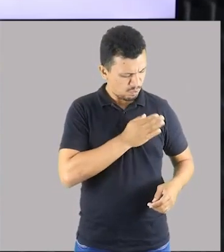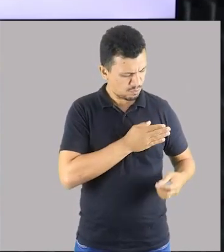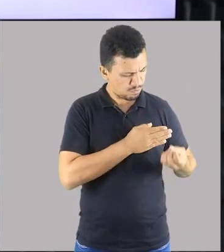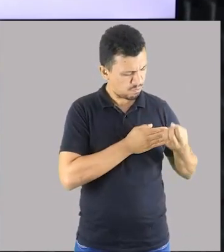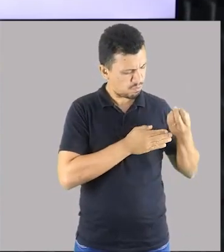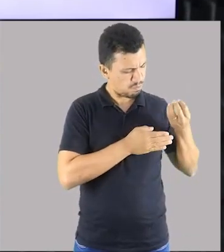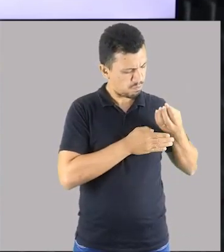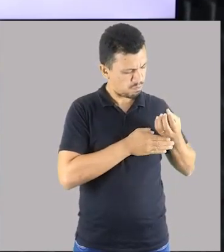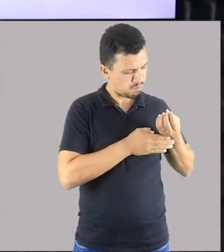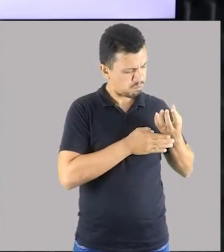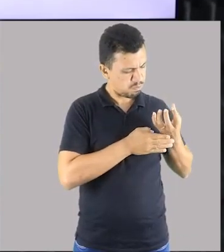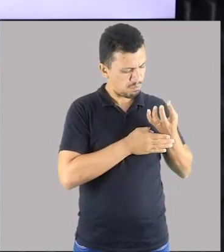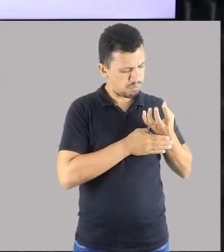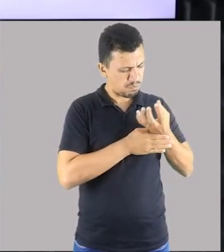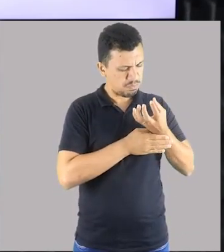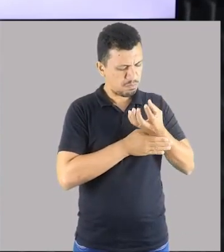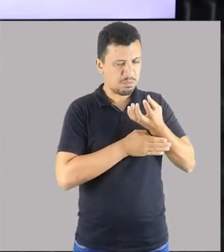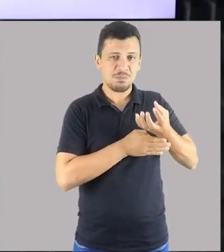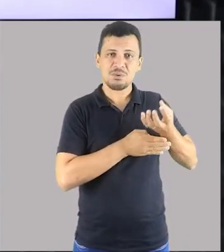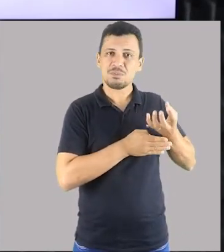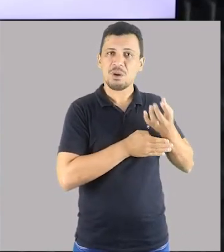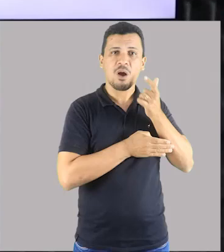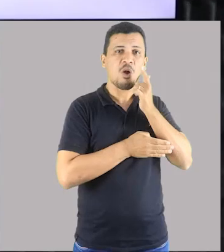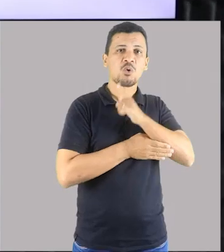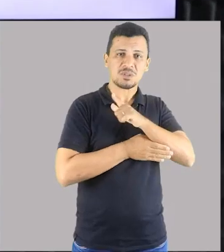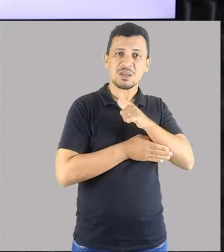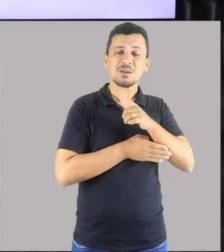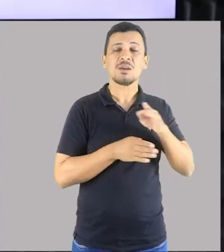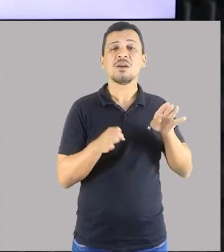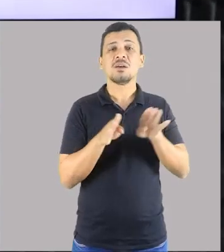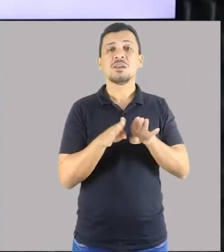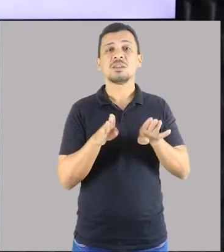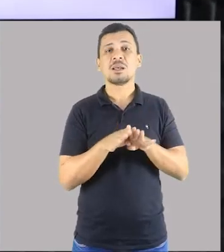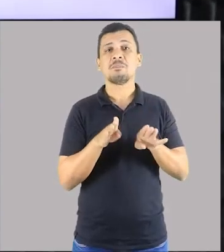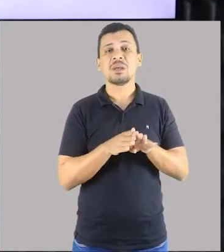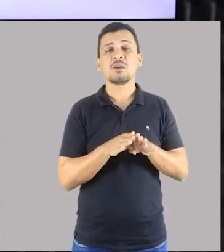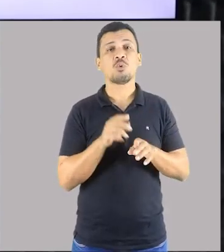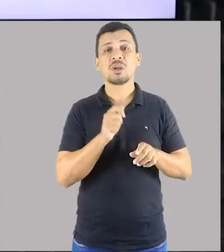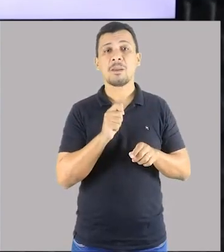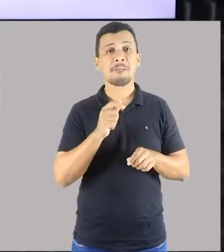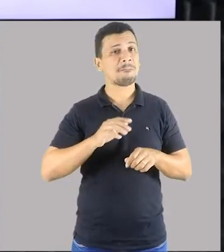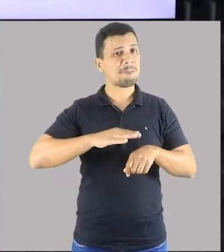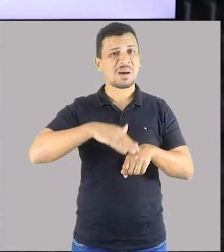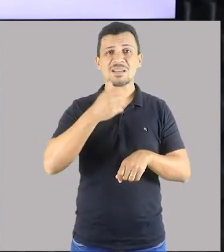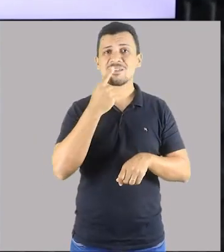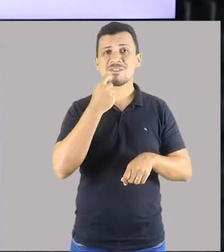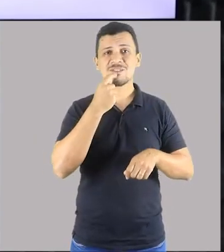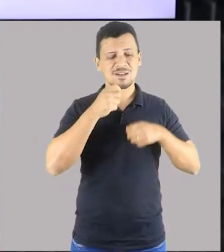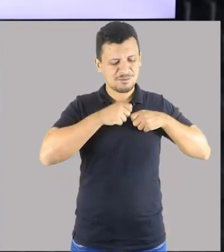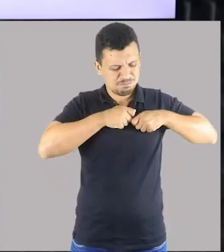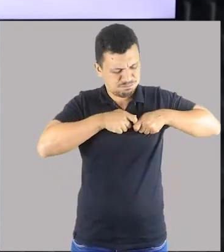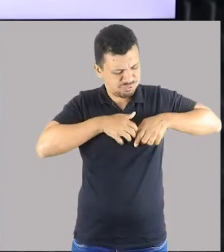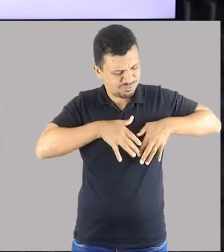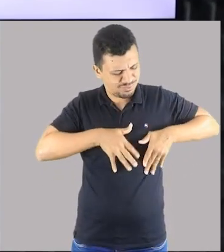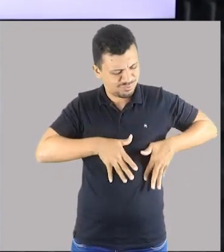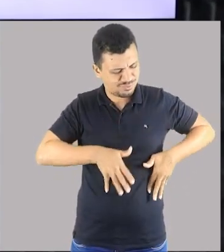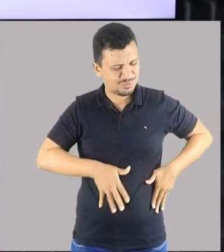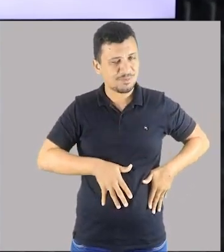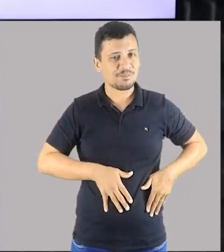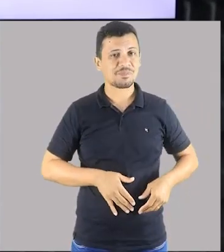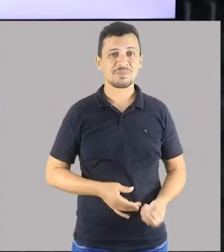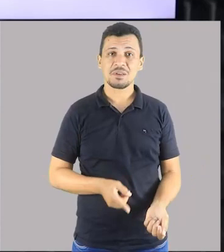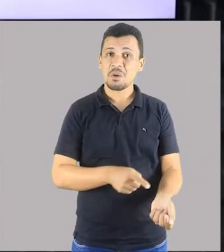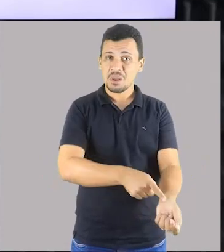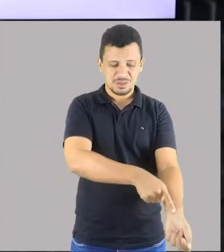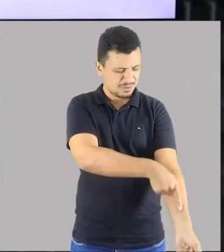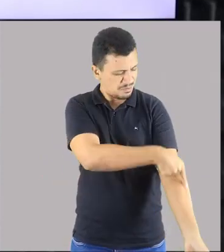maior, ele consegue receber mais sangue e ele consegue mandar mais sangue. Porque a partir do momento que ele recebe mais sangue,